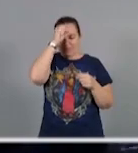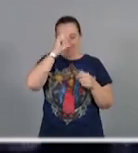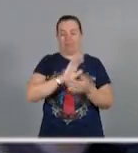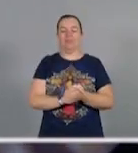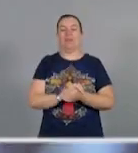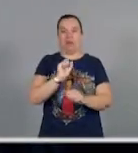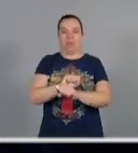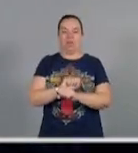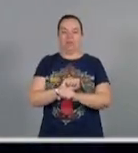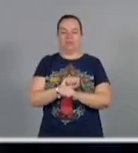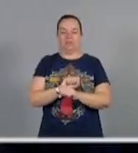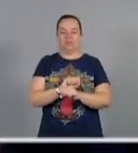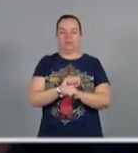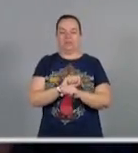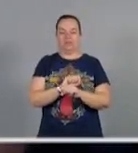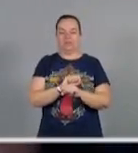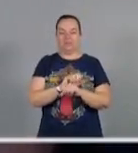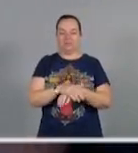para.